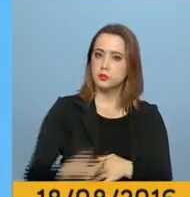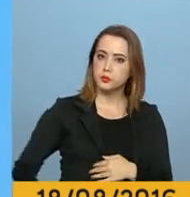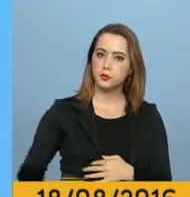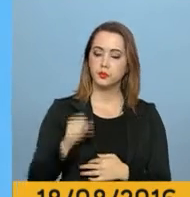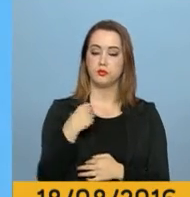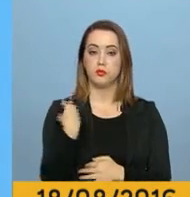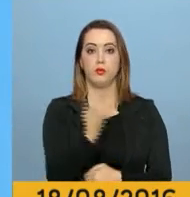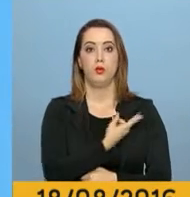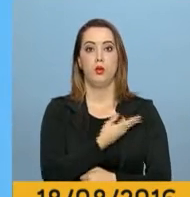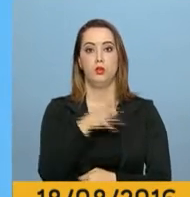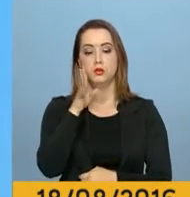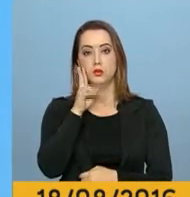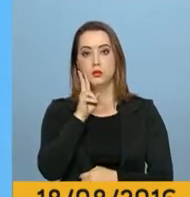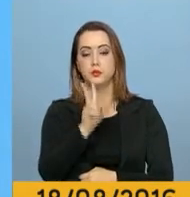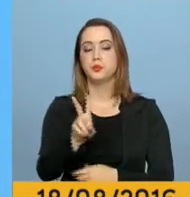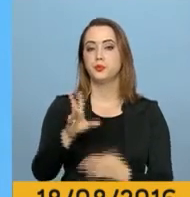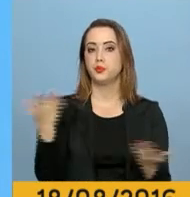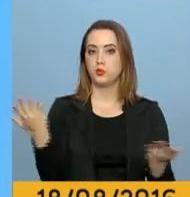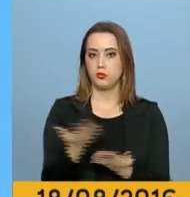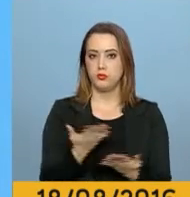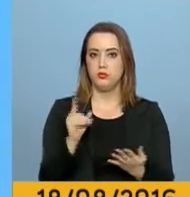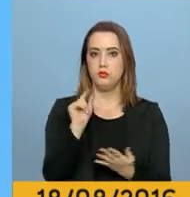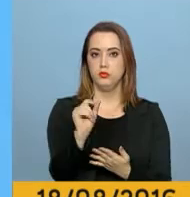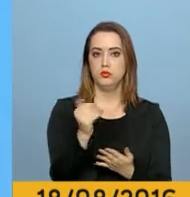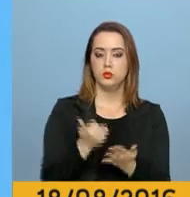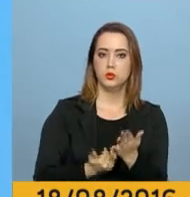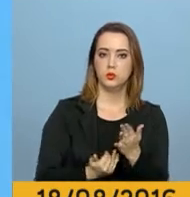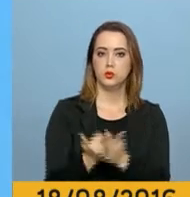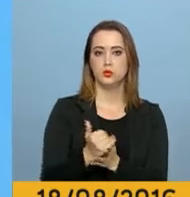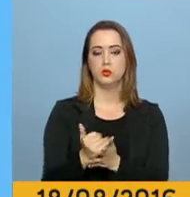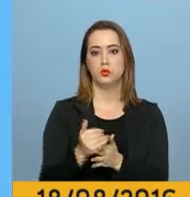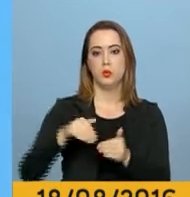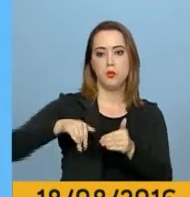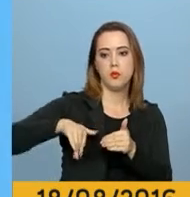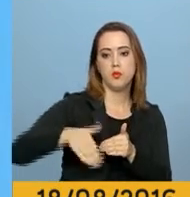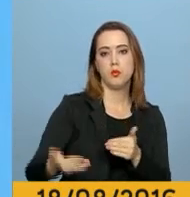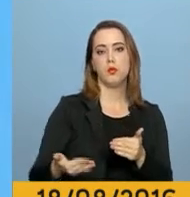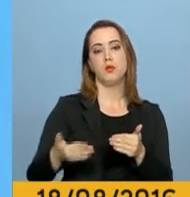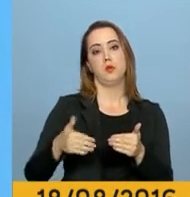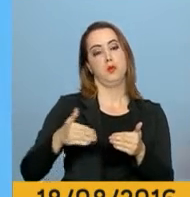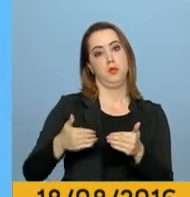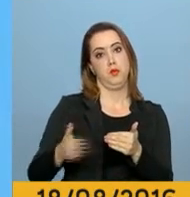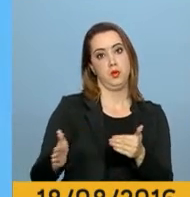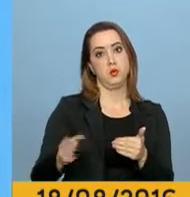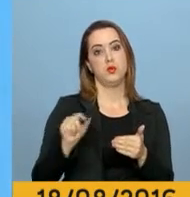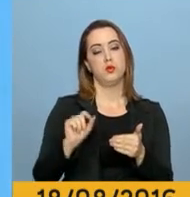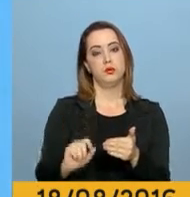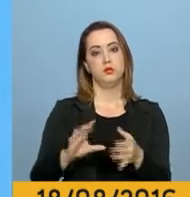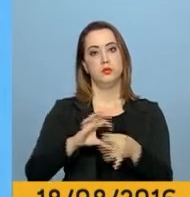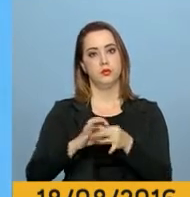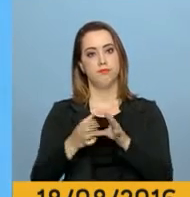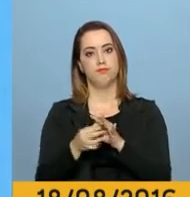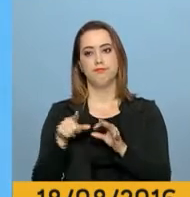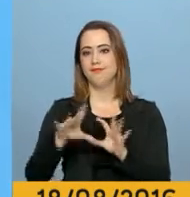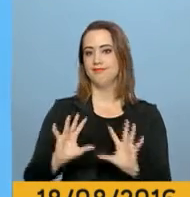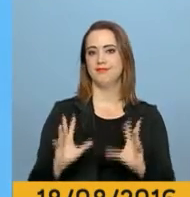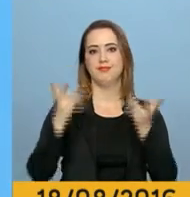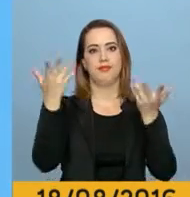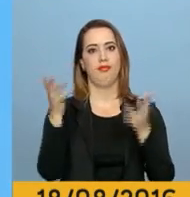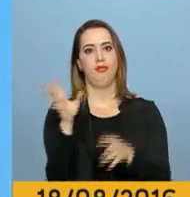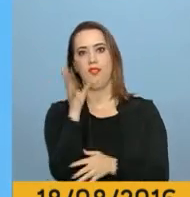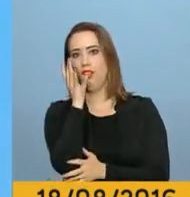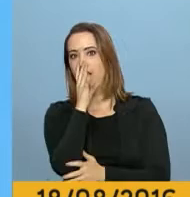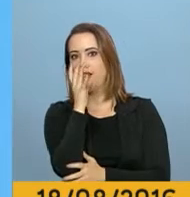assistimos desde o momento da abertura das olimpíadas naquele espetáculo maravilhoso aqui todos